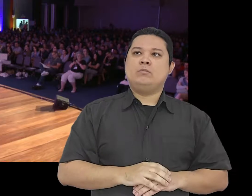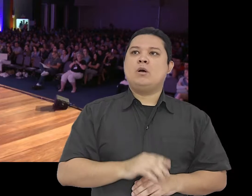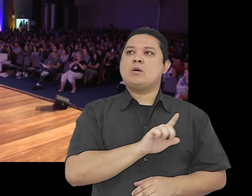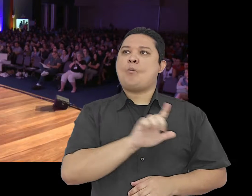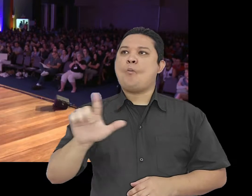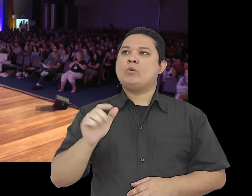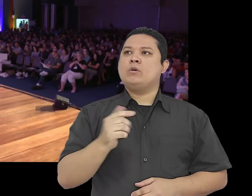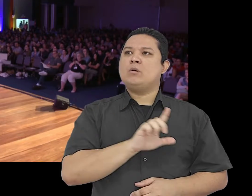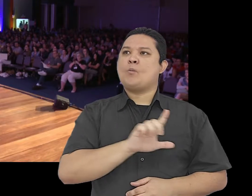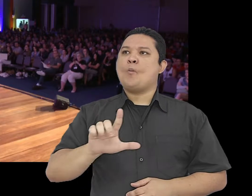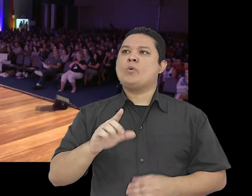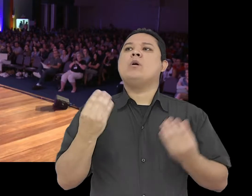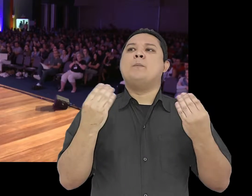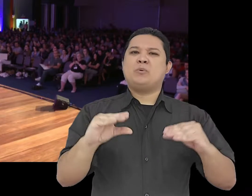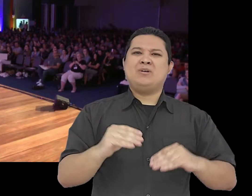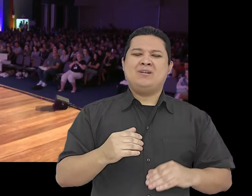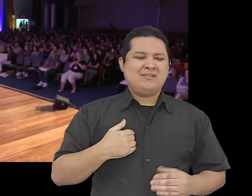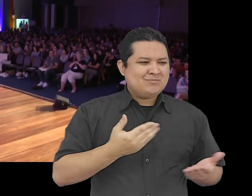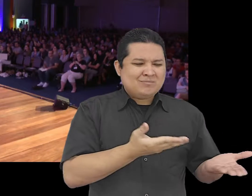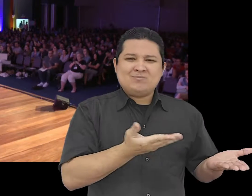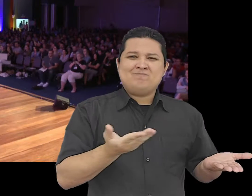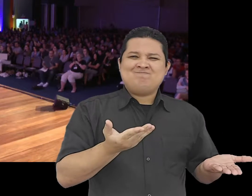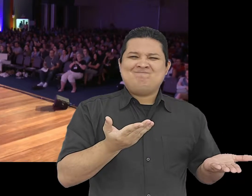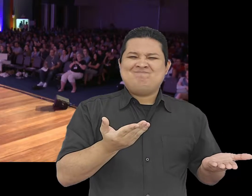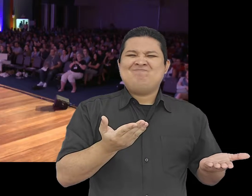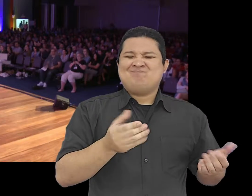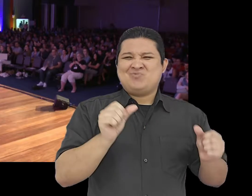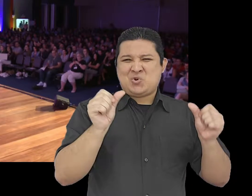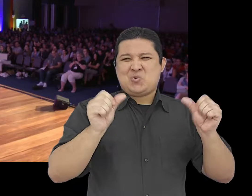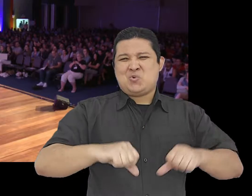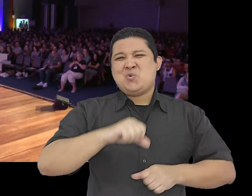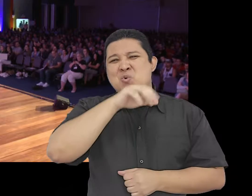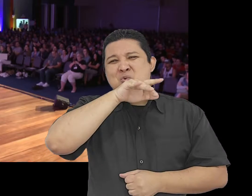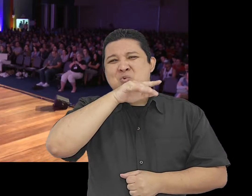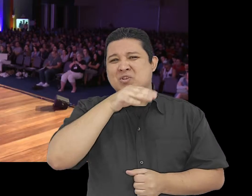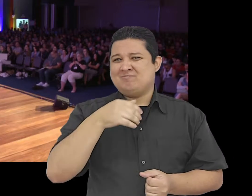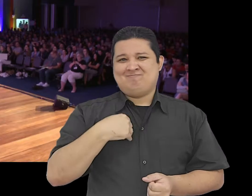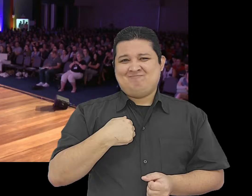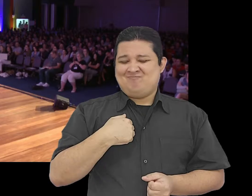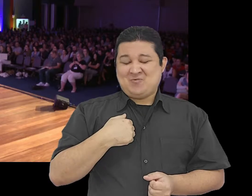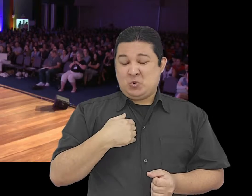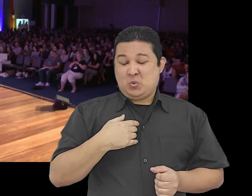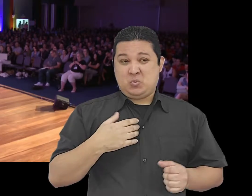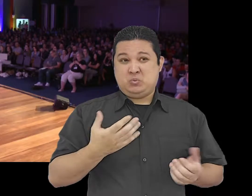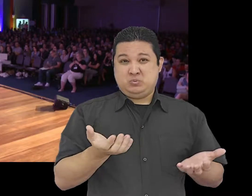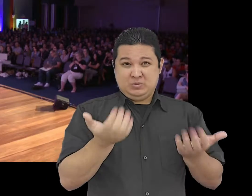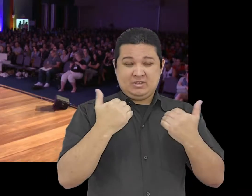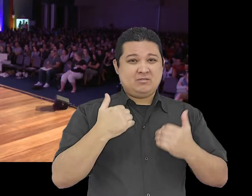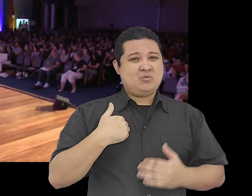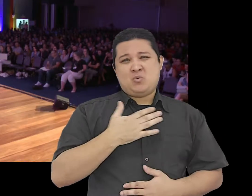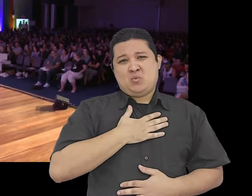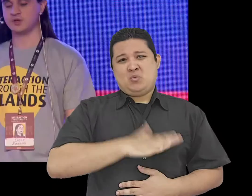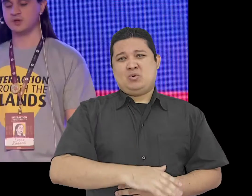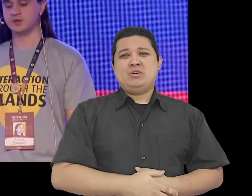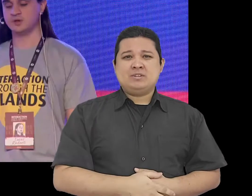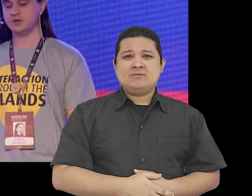um teste para saber como que as outras pessoas que estão usando essas interfaces, de outra forma, estão acessando essa